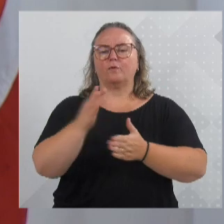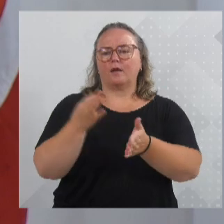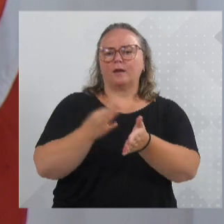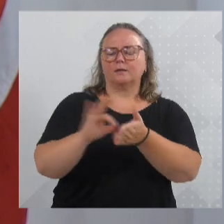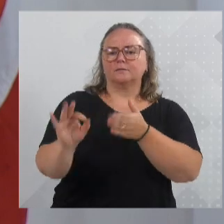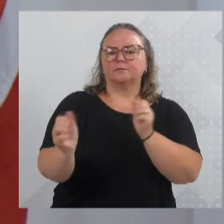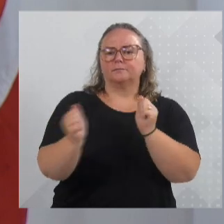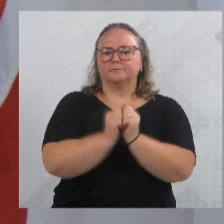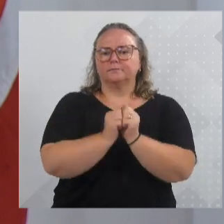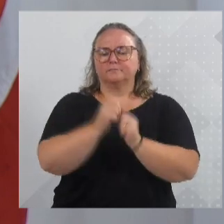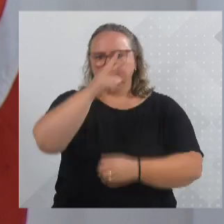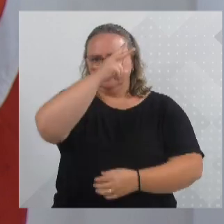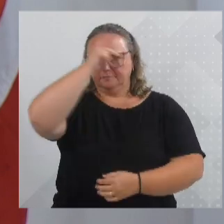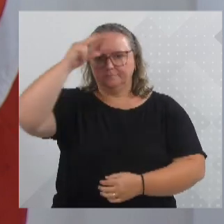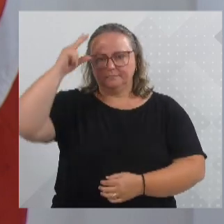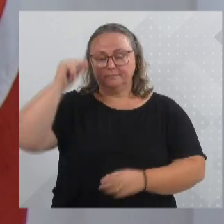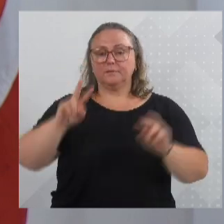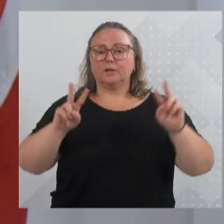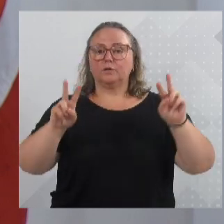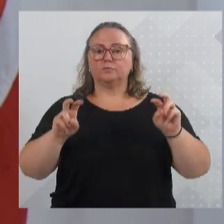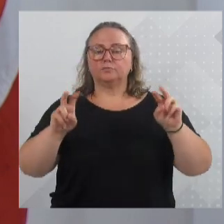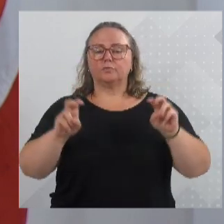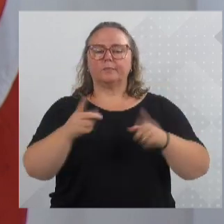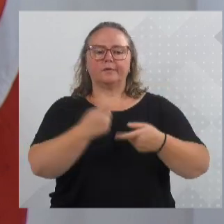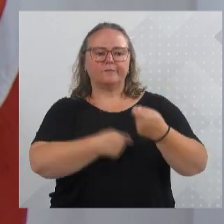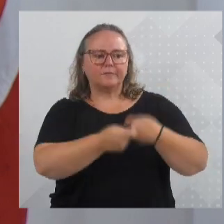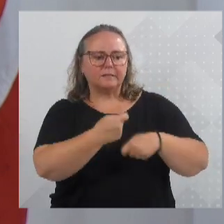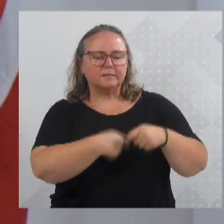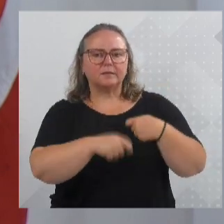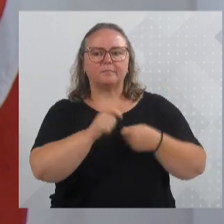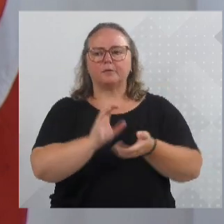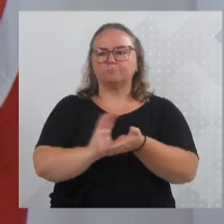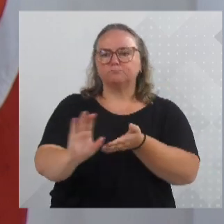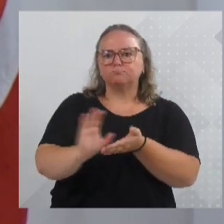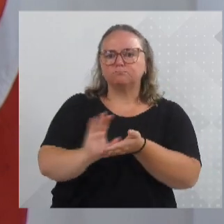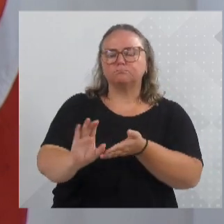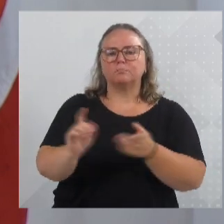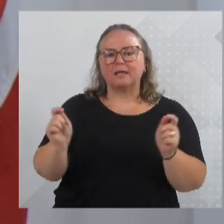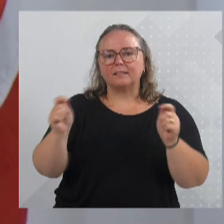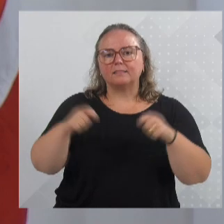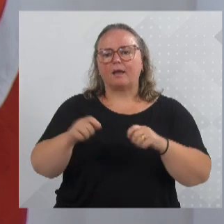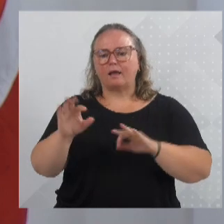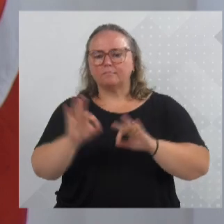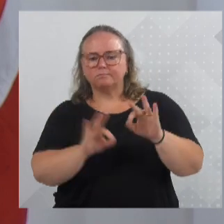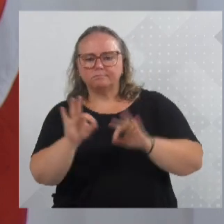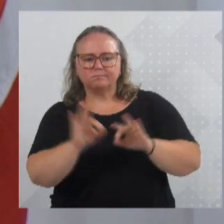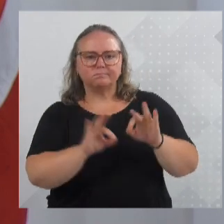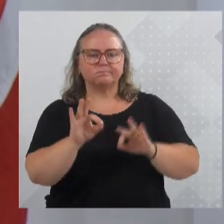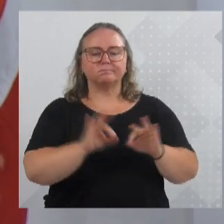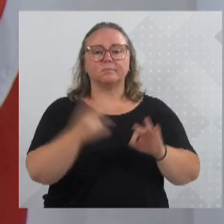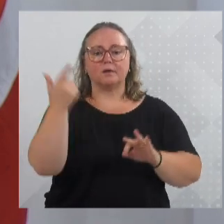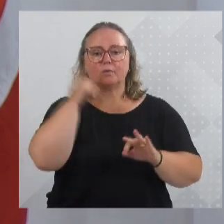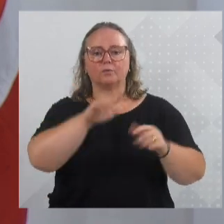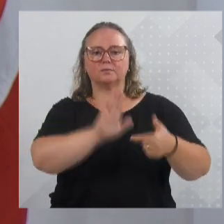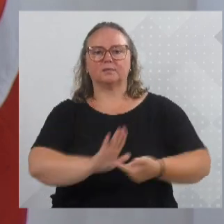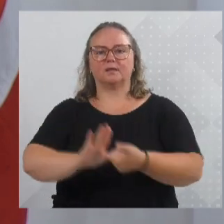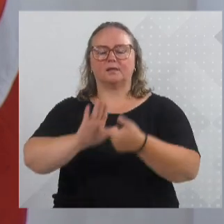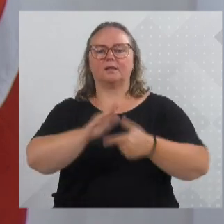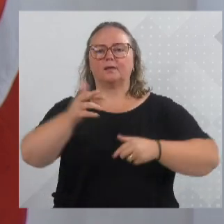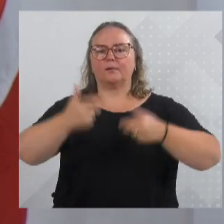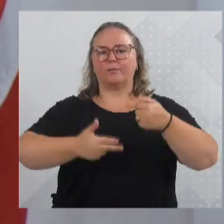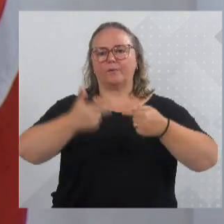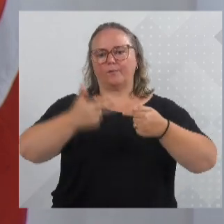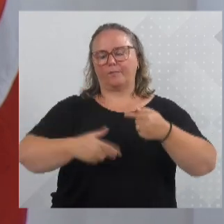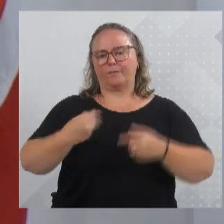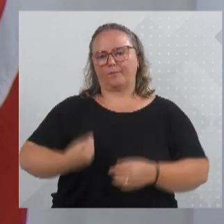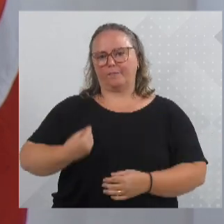junto à Prefeitura com relação a financiamentos, recursos que podem viabilizar e trazer mais qualidade de vida